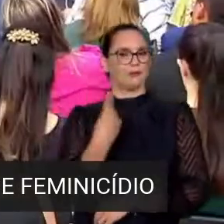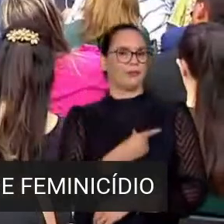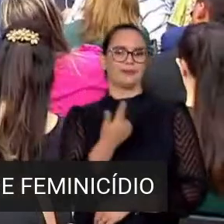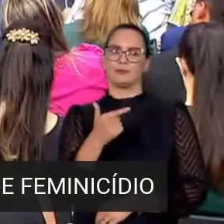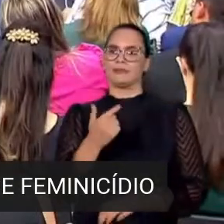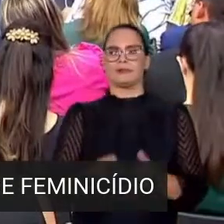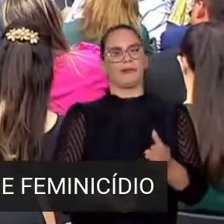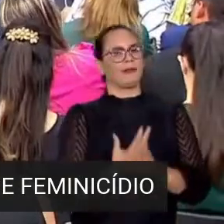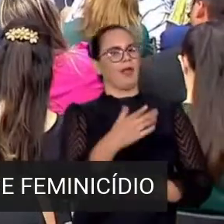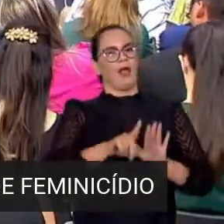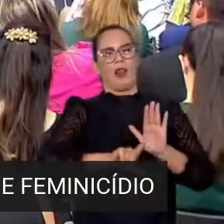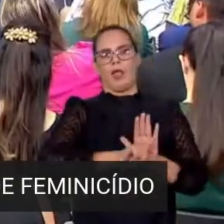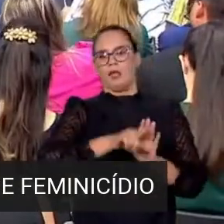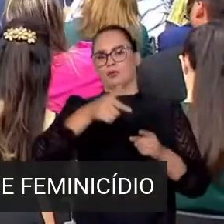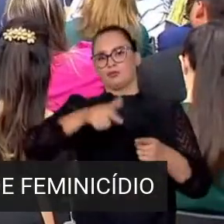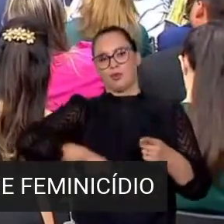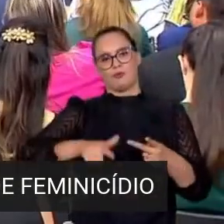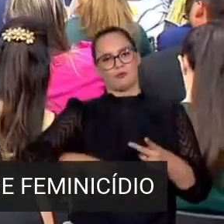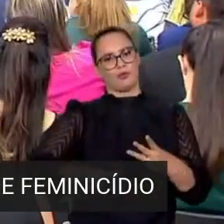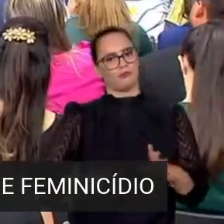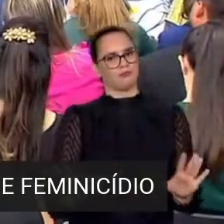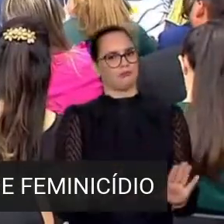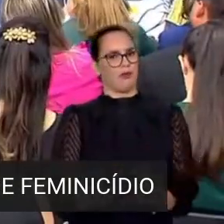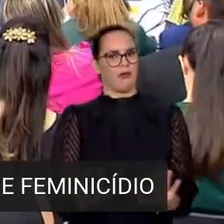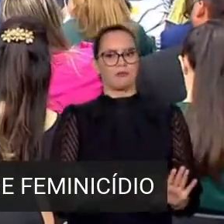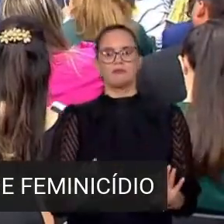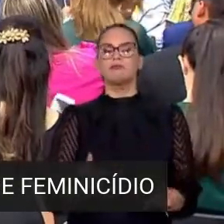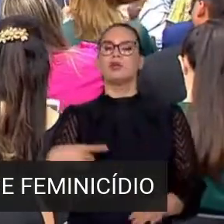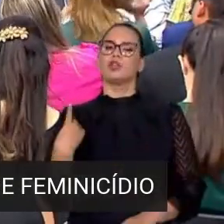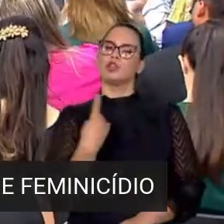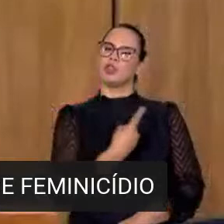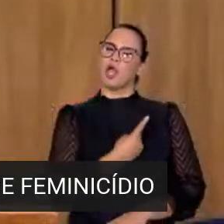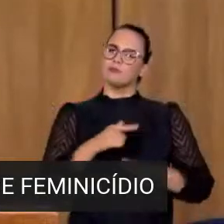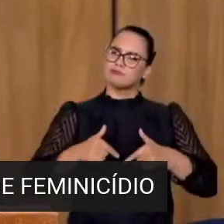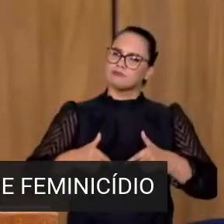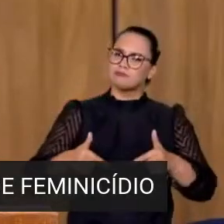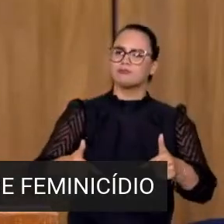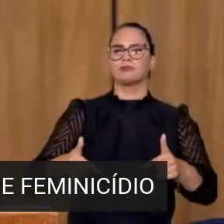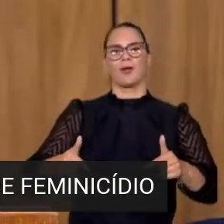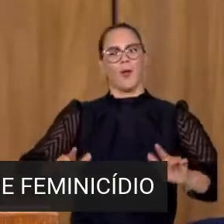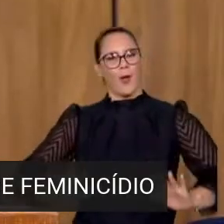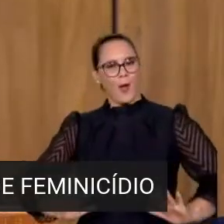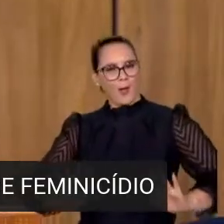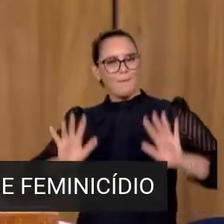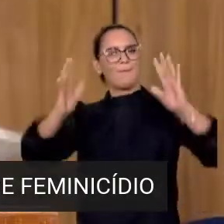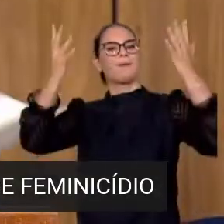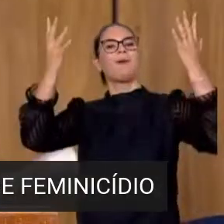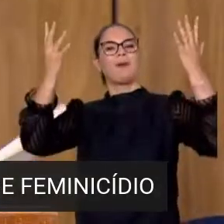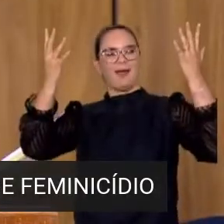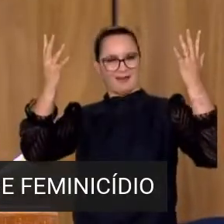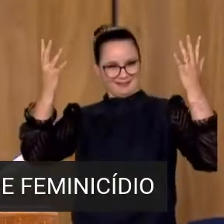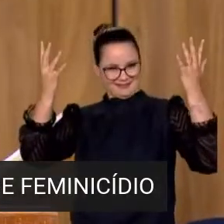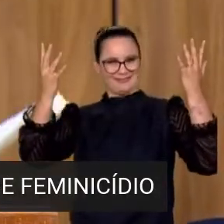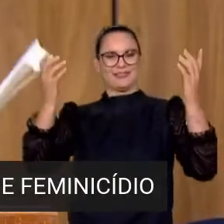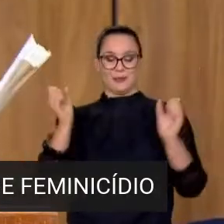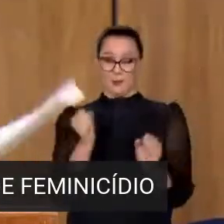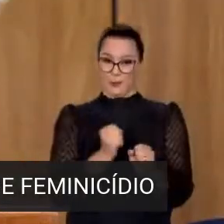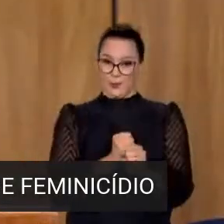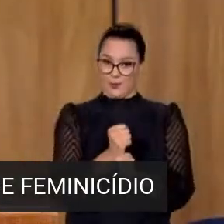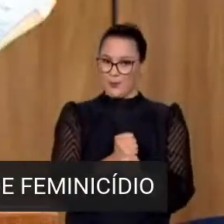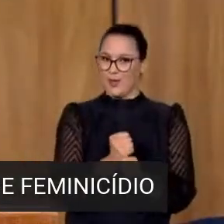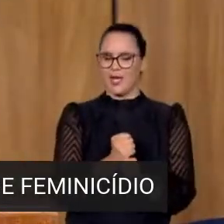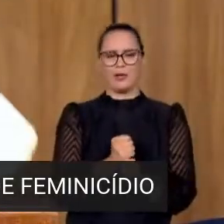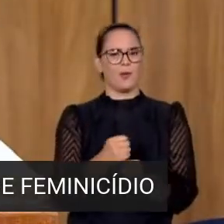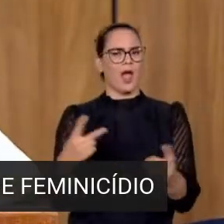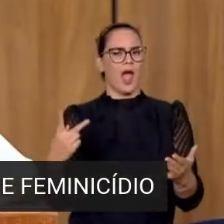lei. Eu espero que a gente possa fazer um ato e um dia desse comemorar. Em tal ano, não houve